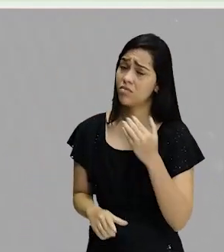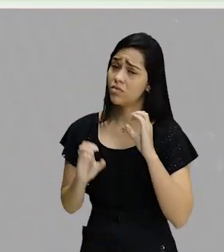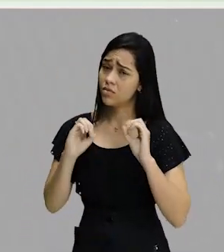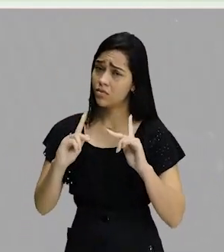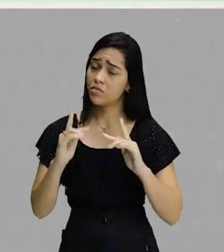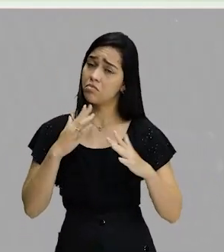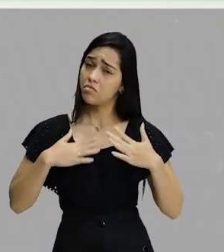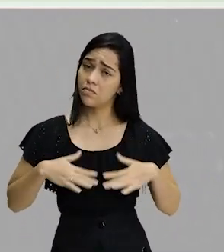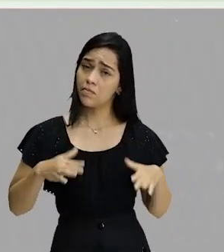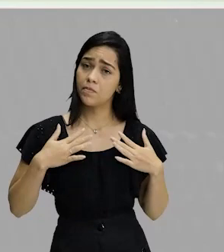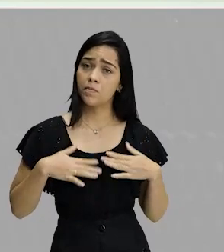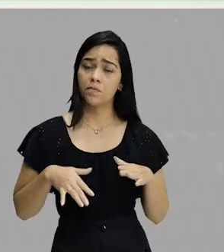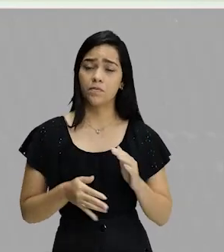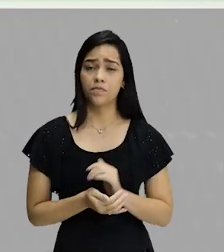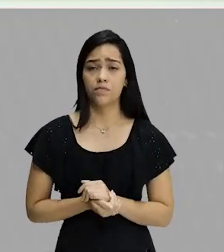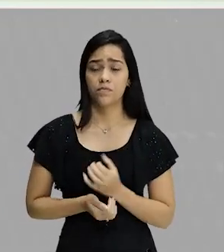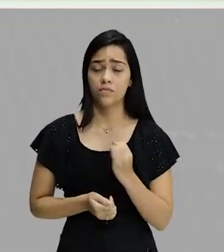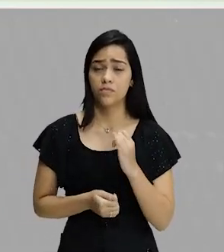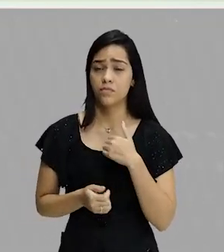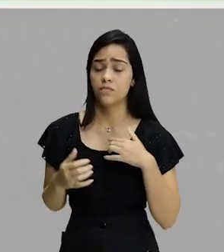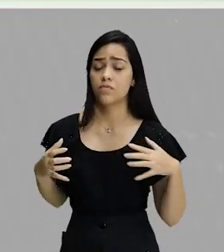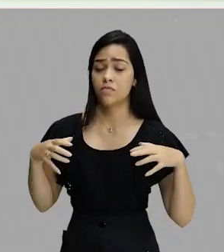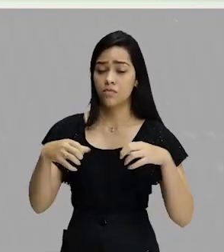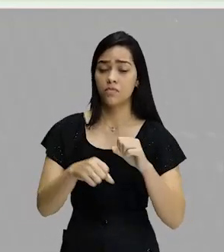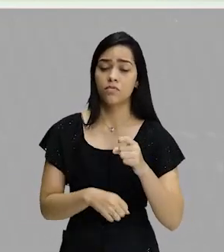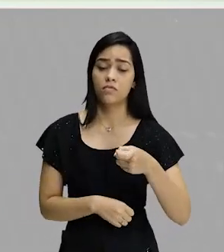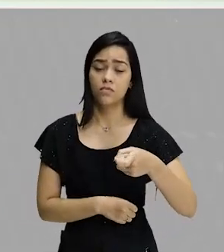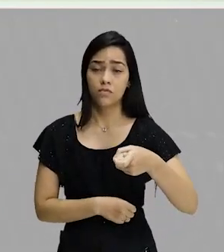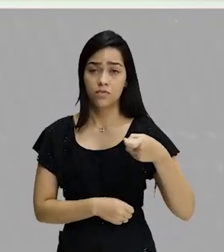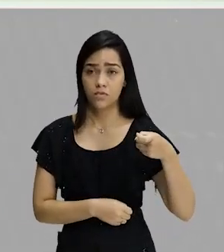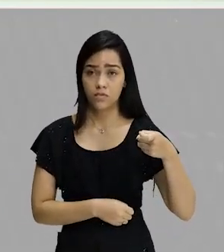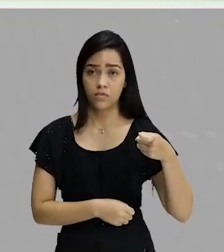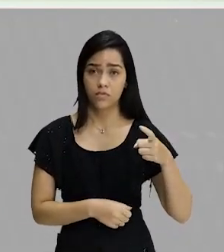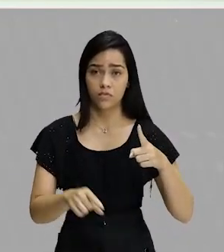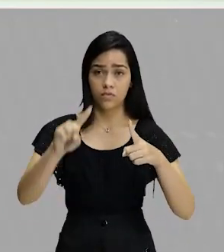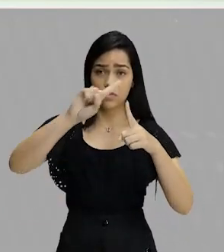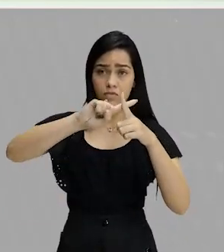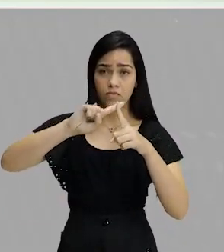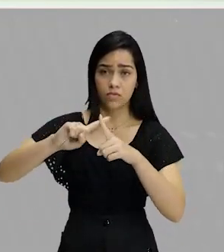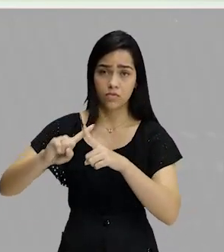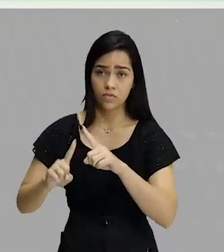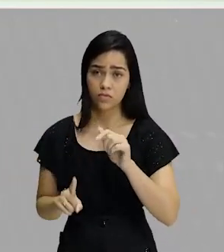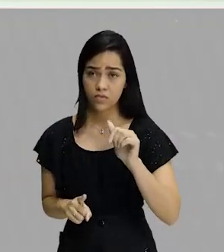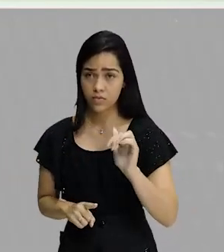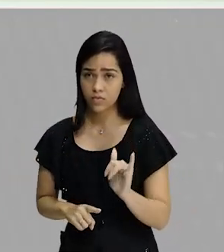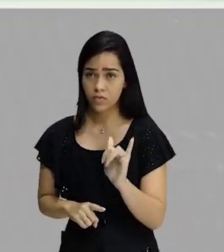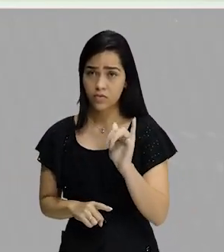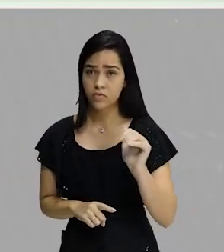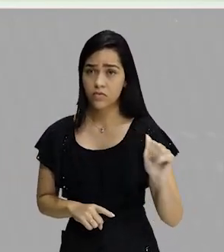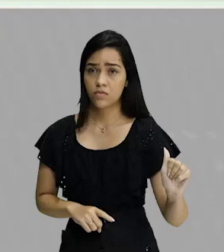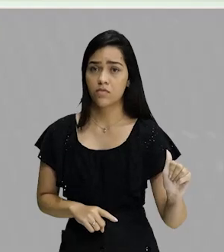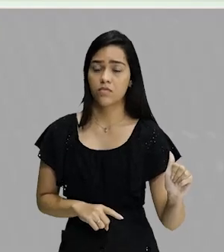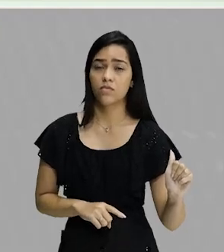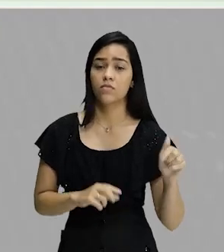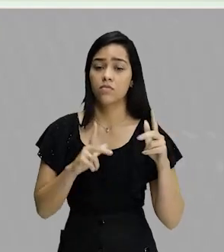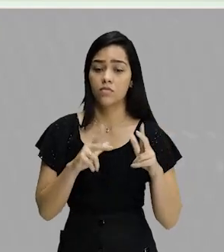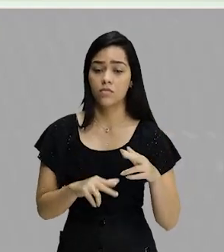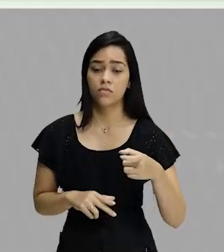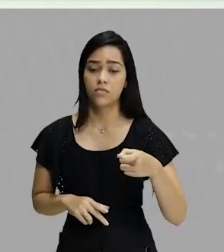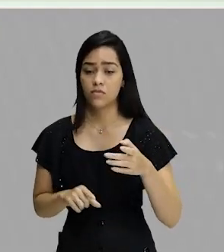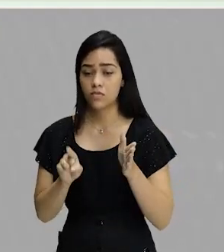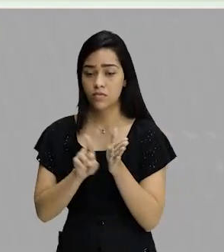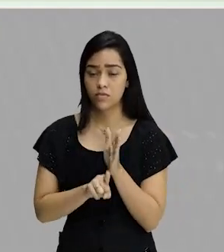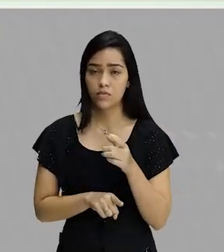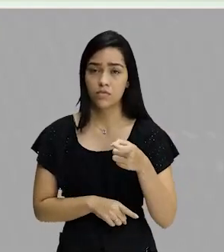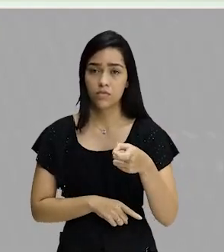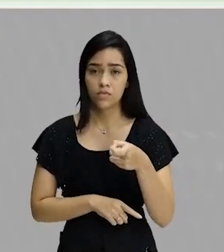lá. Olha só, pessoal. Se eu pego esse x multiplica ya, e com o menos x que